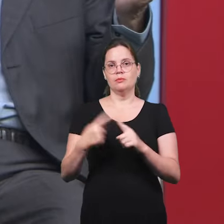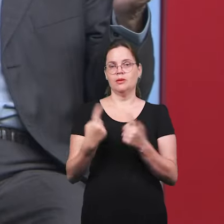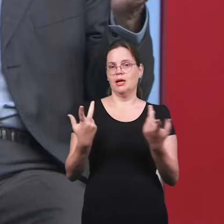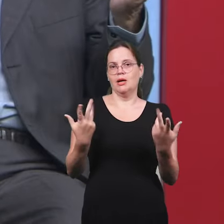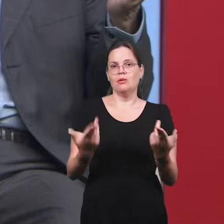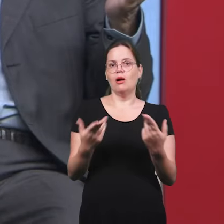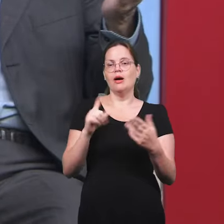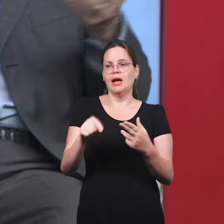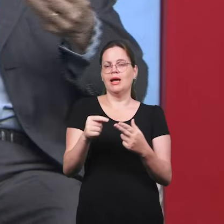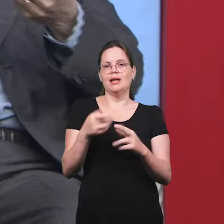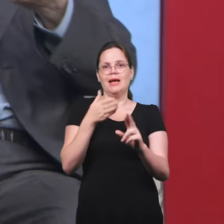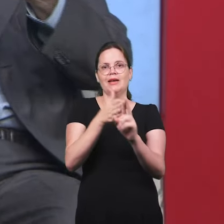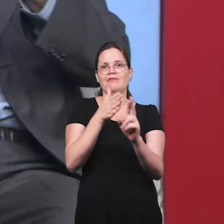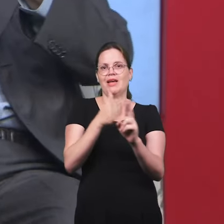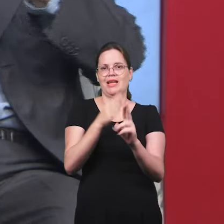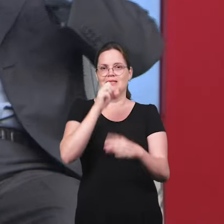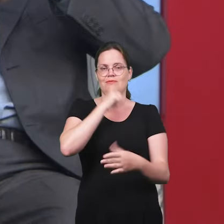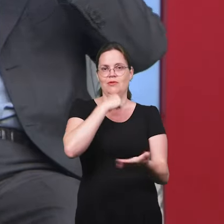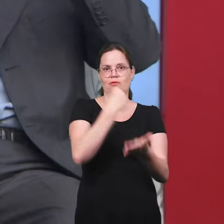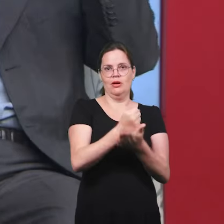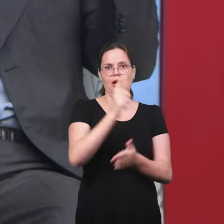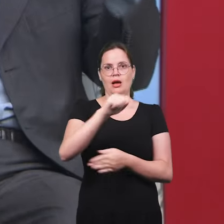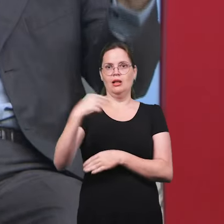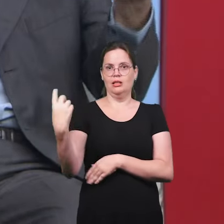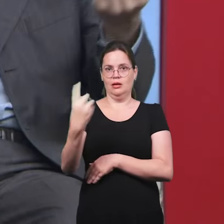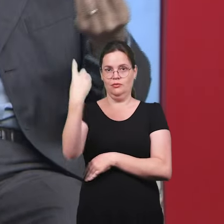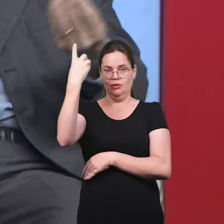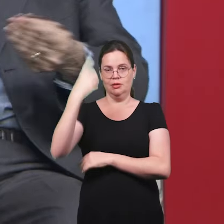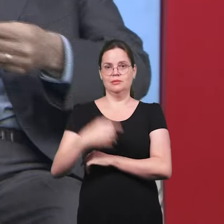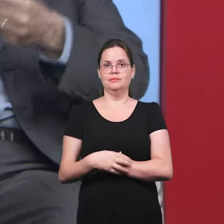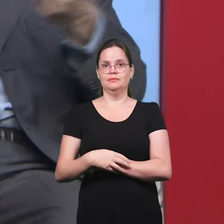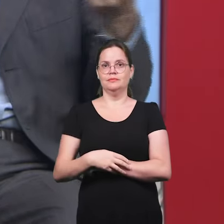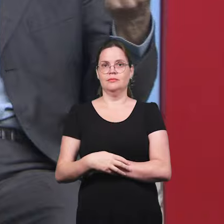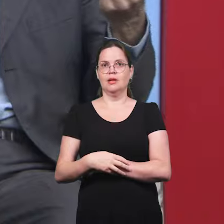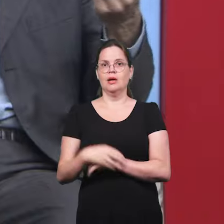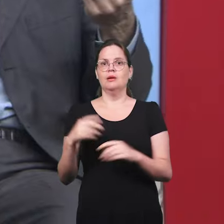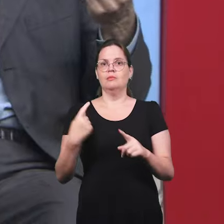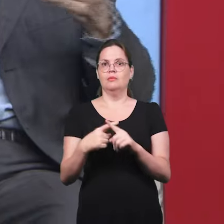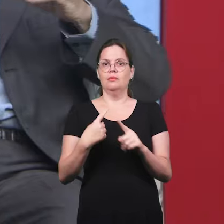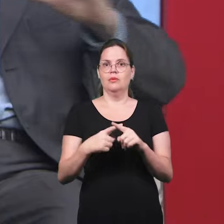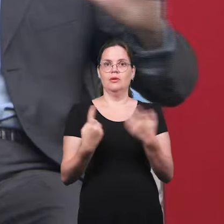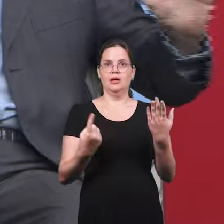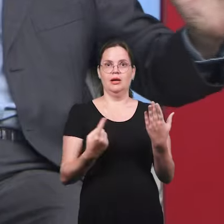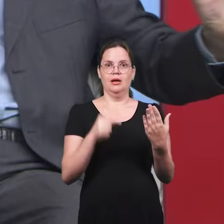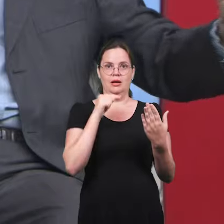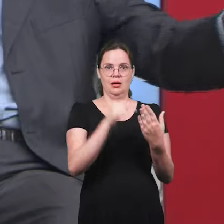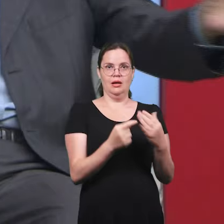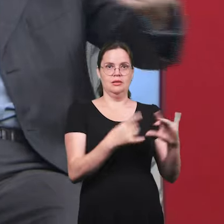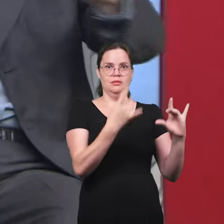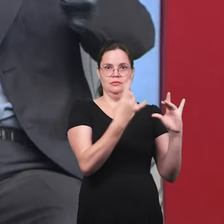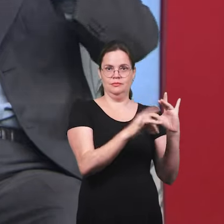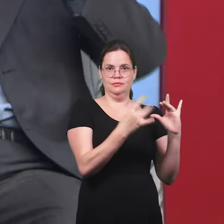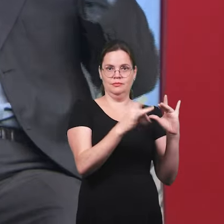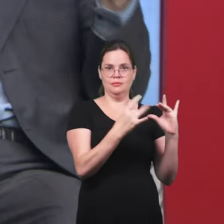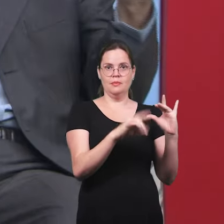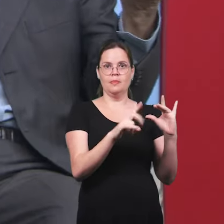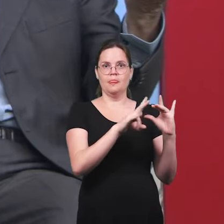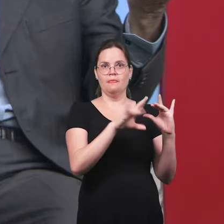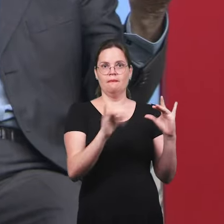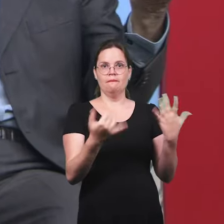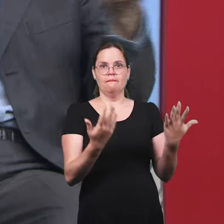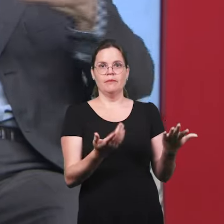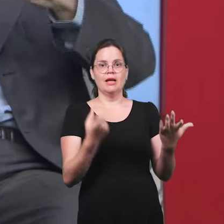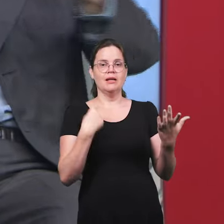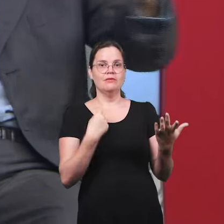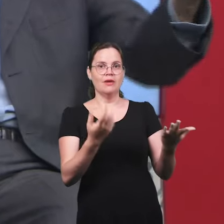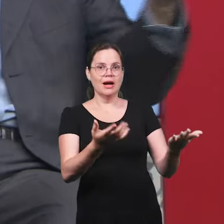Davi. Mas ele vem para restaurar a vida de Israel no sentido de conquistar as terras como